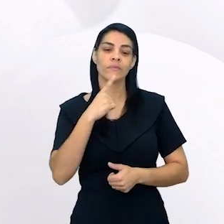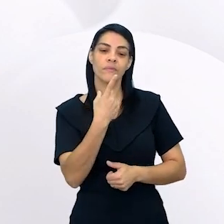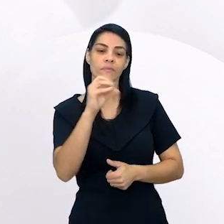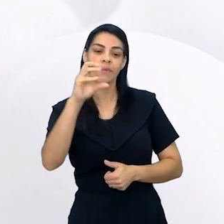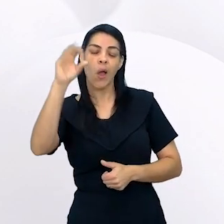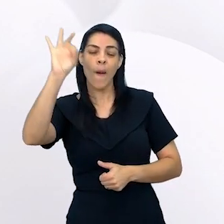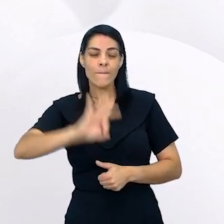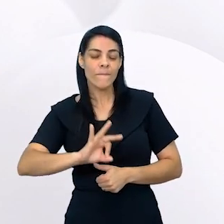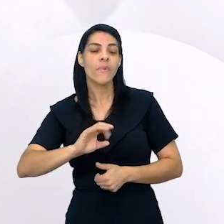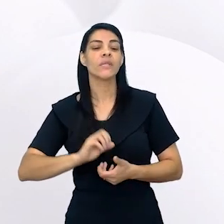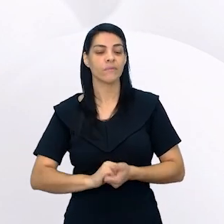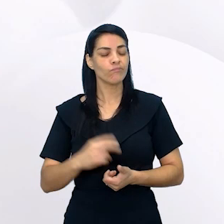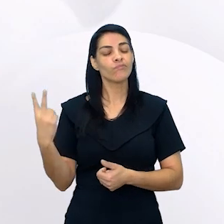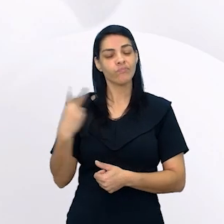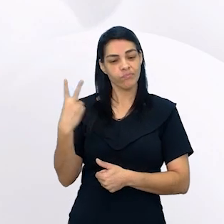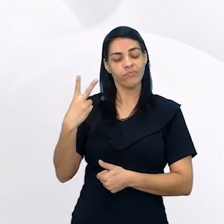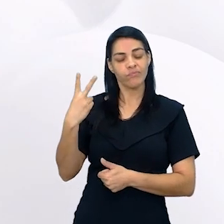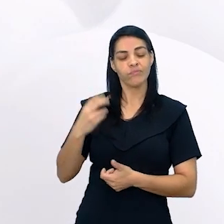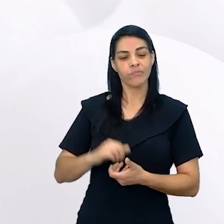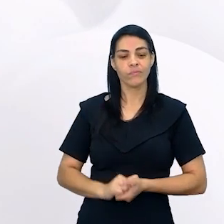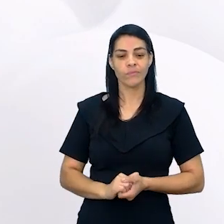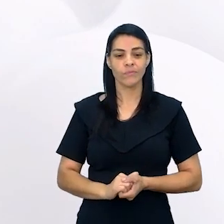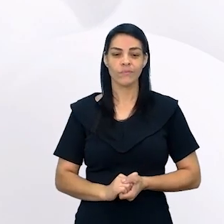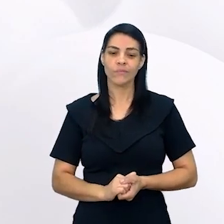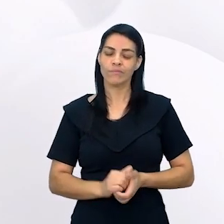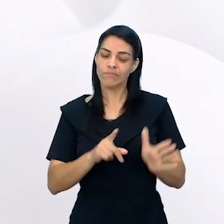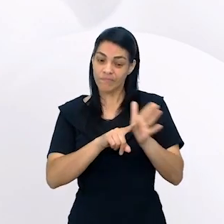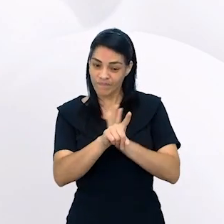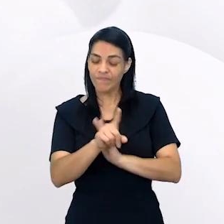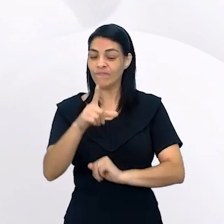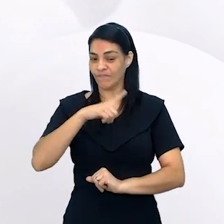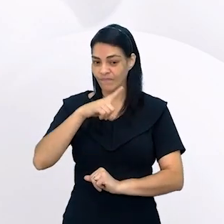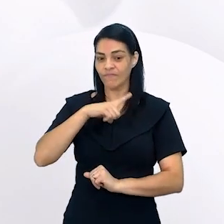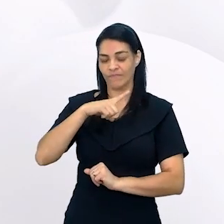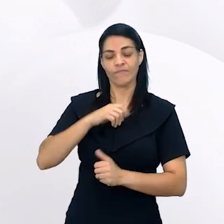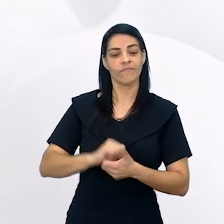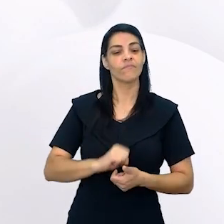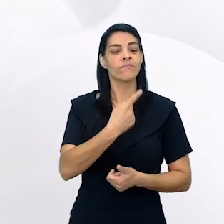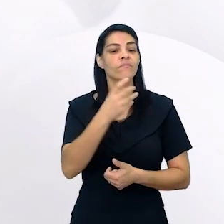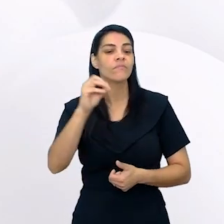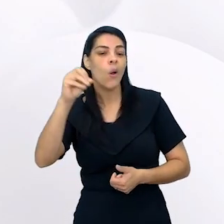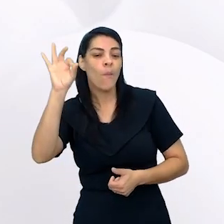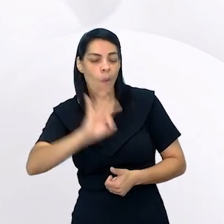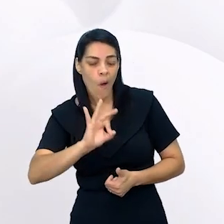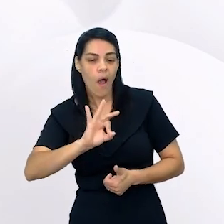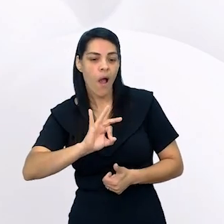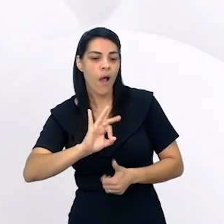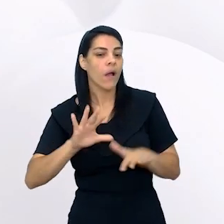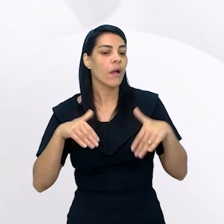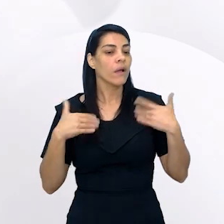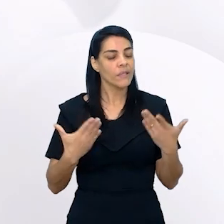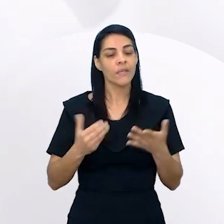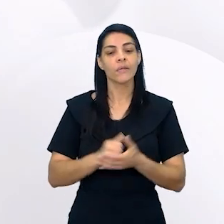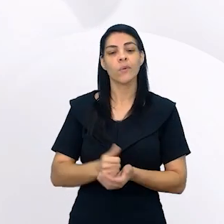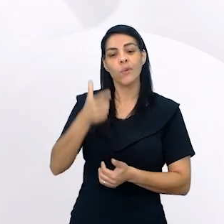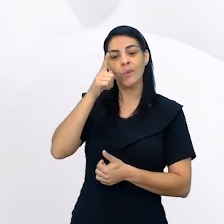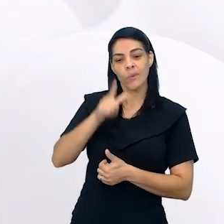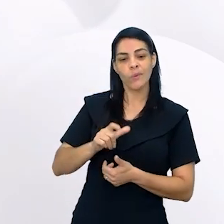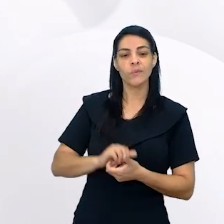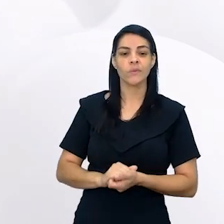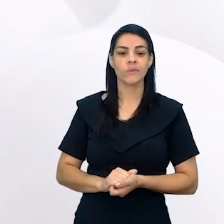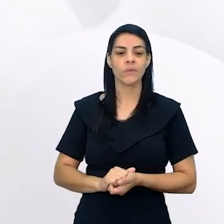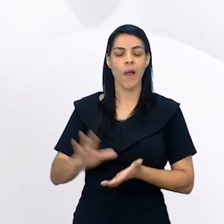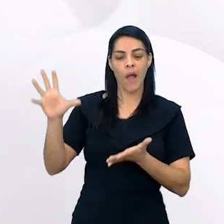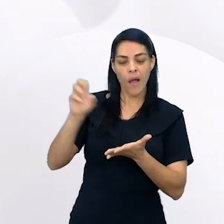100% de acertar essas duas que essas duas questões né teve 100% de acerto e aí eu baixei as questões